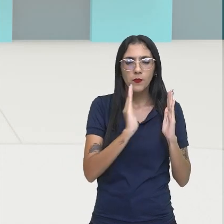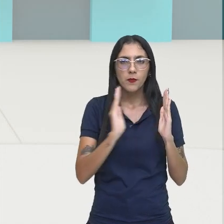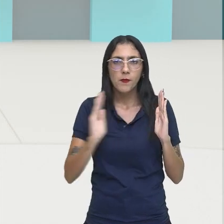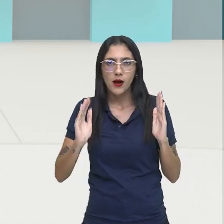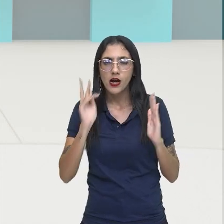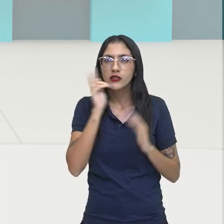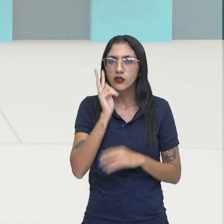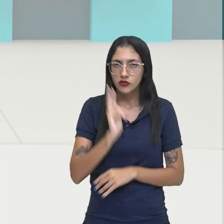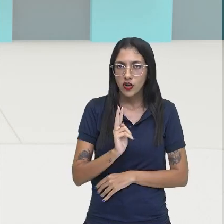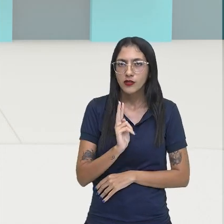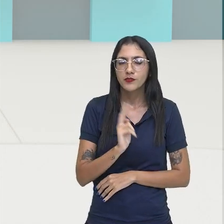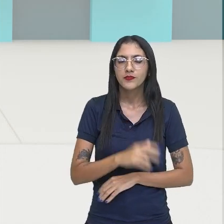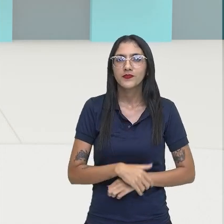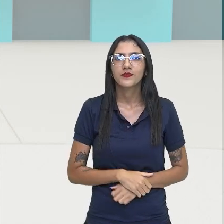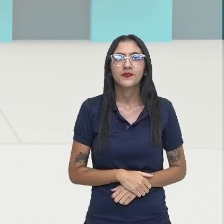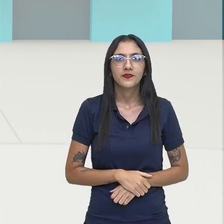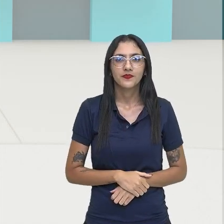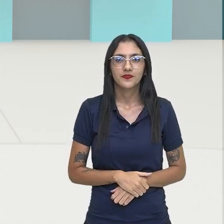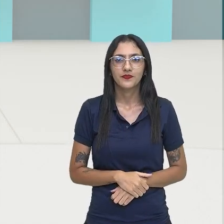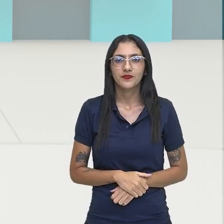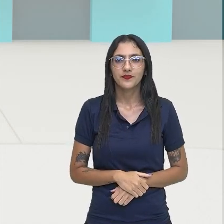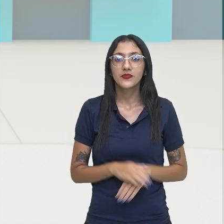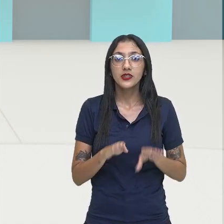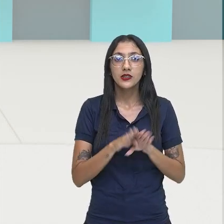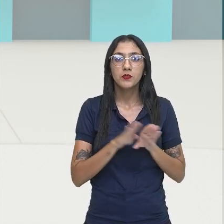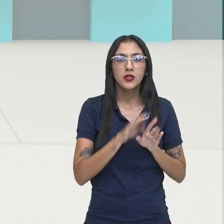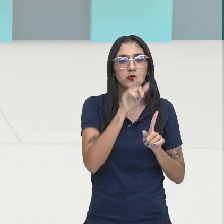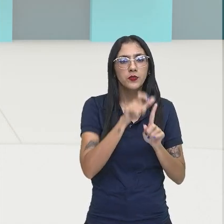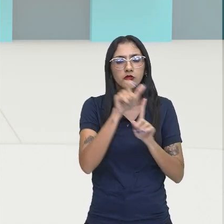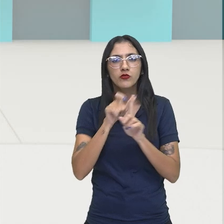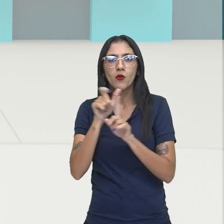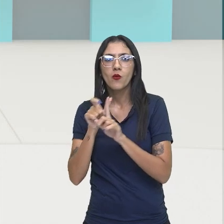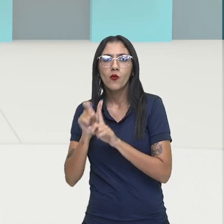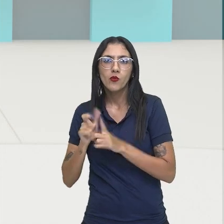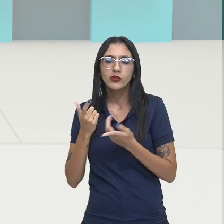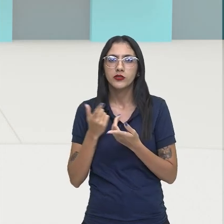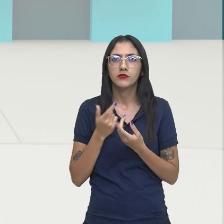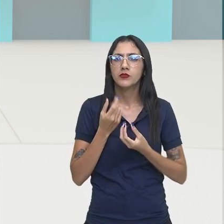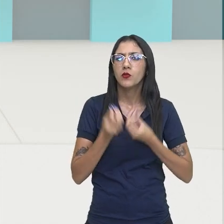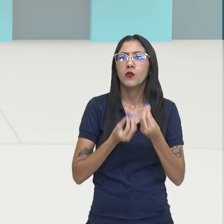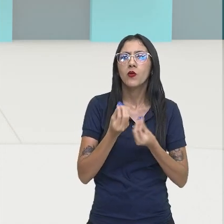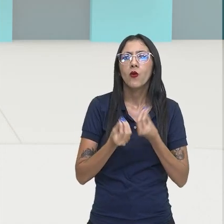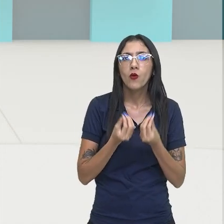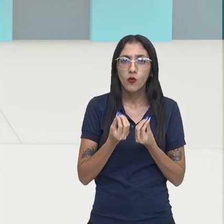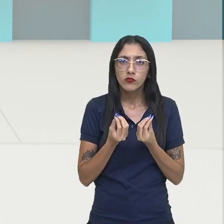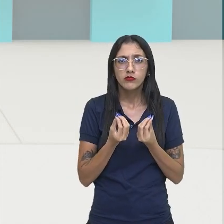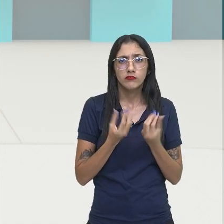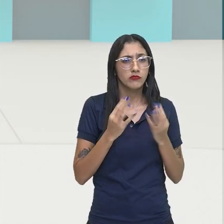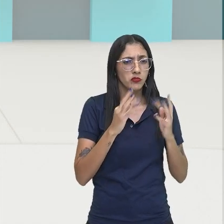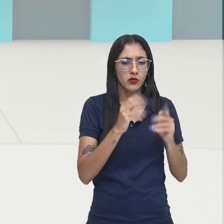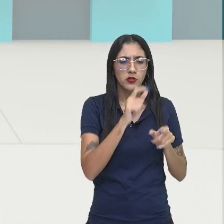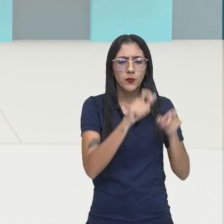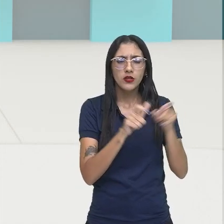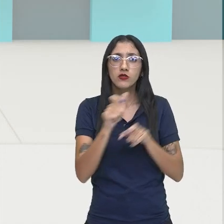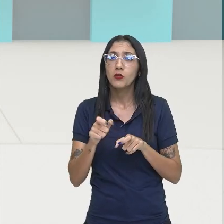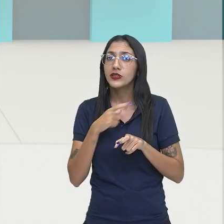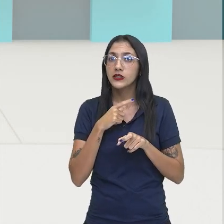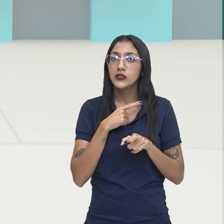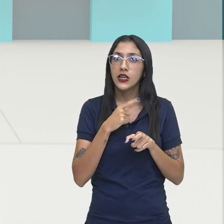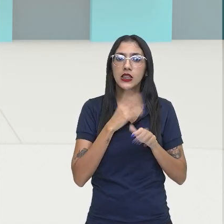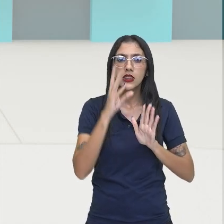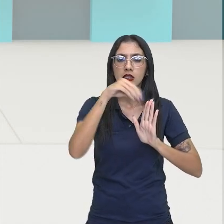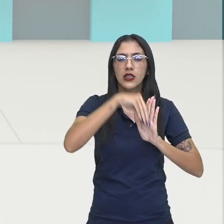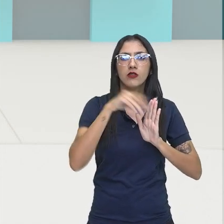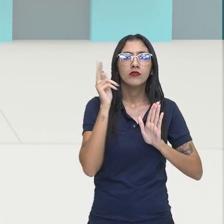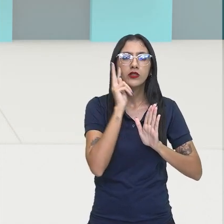história, beleza? Aí nós vamos ter os personagens, ou seja, em palavras simples, são as pessoas que participam da